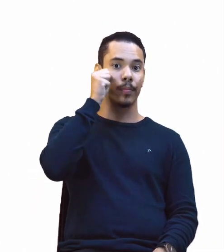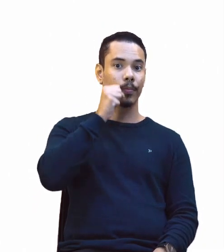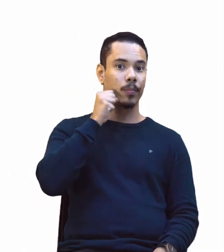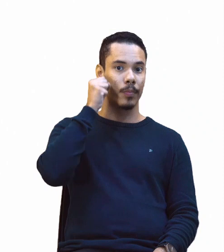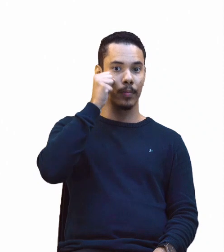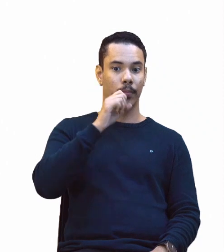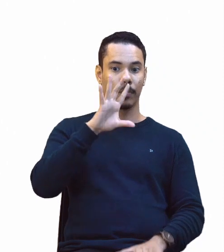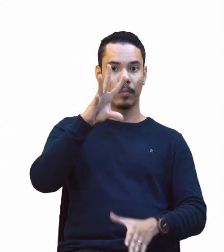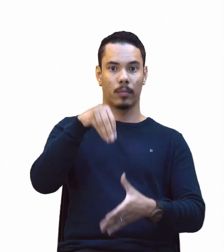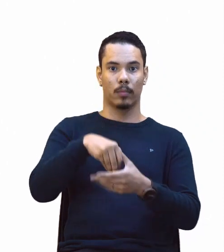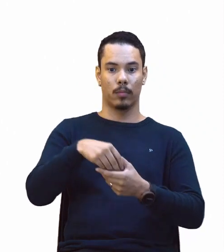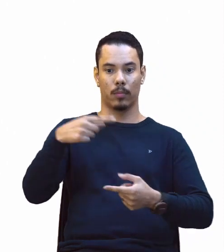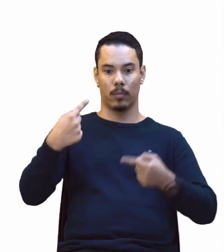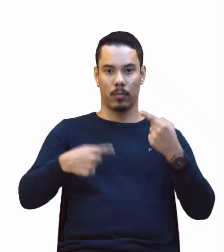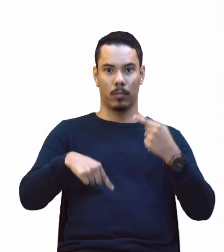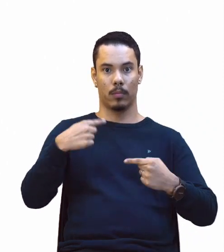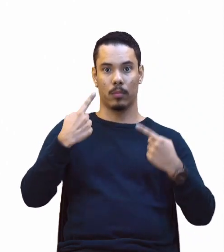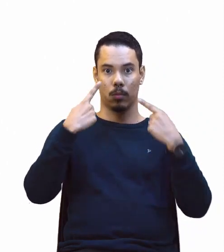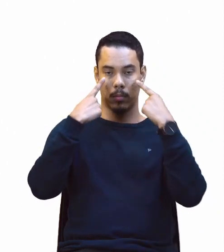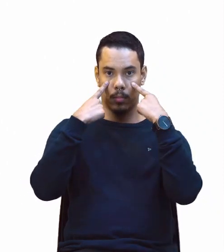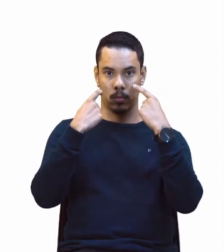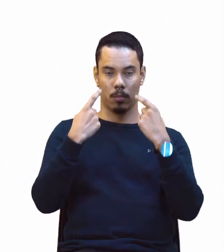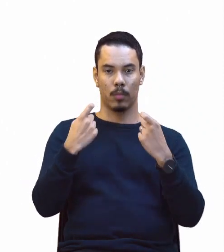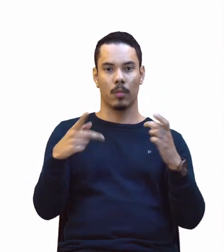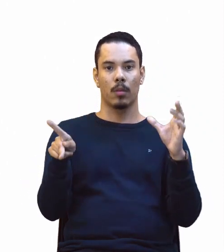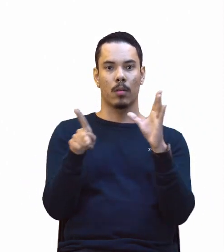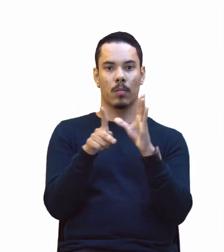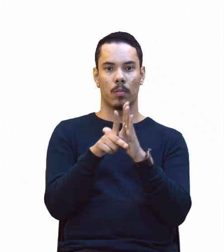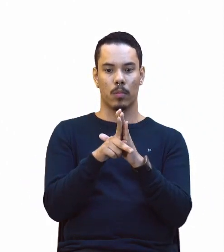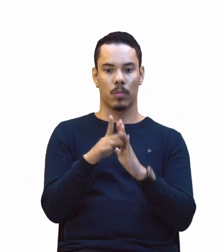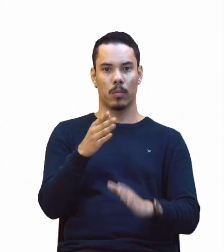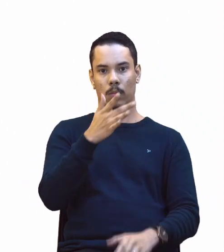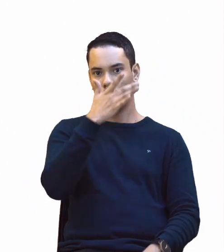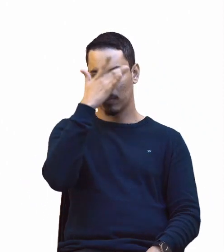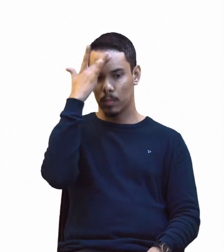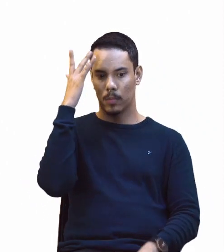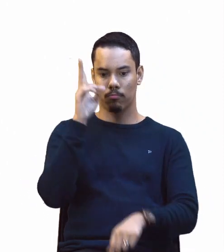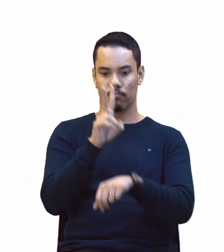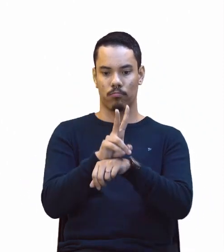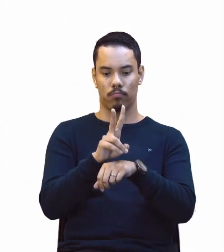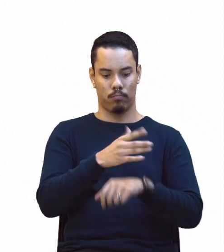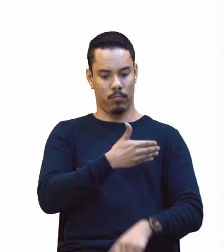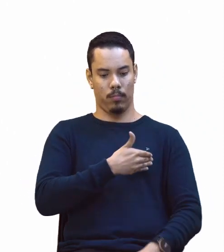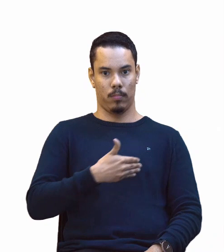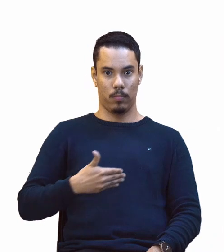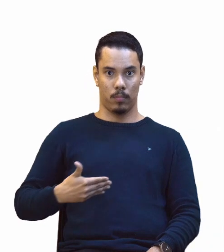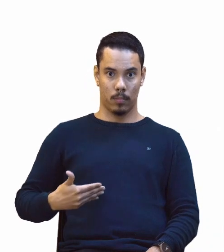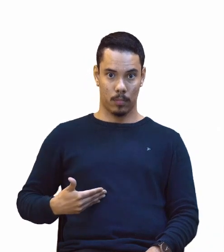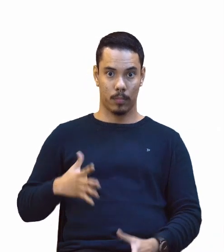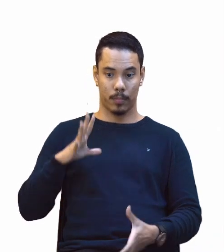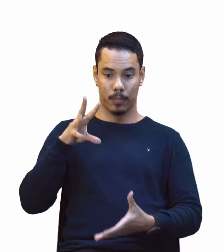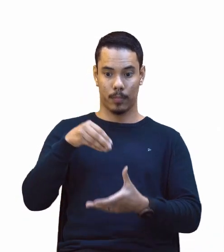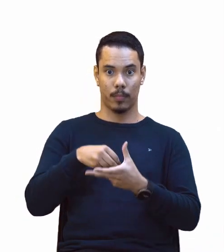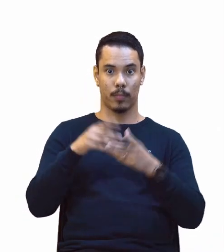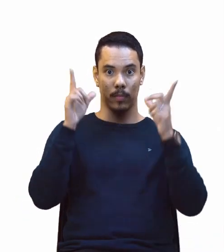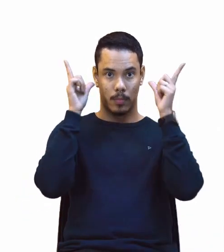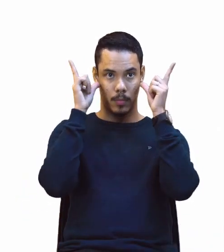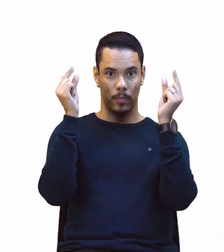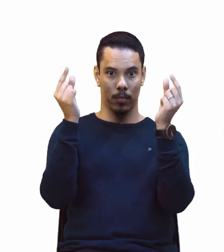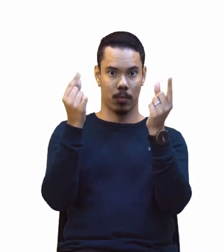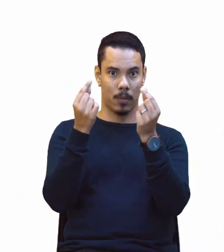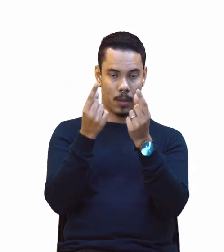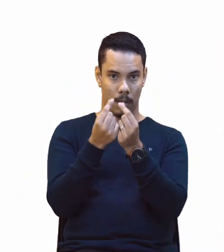debatiam os assuntos de interesse daqueles que governavam. Por sua vez, na Grécia Antiga,